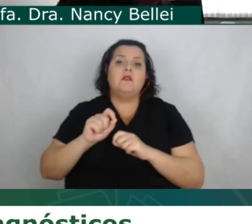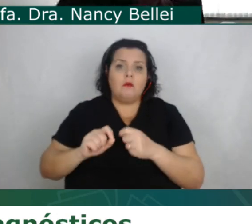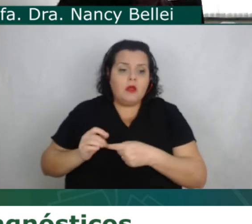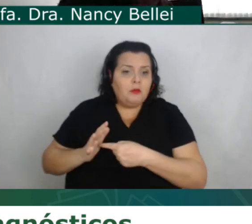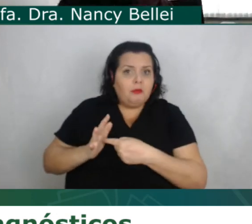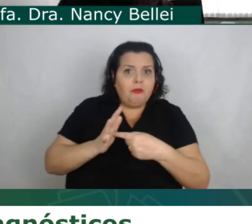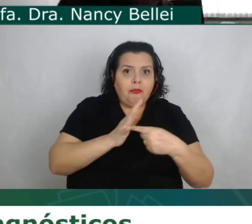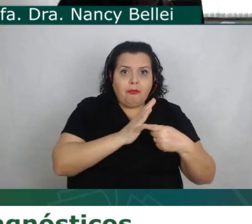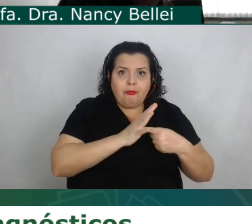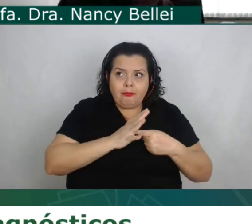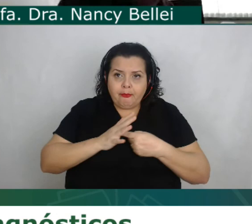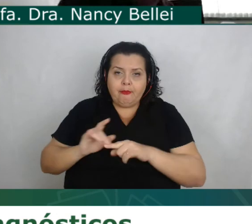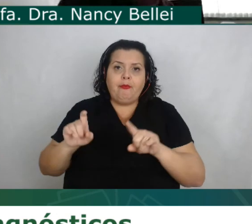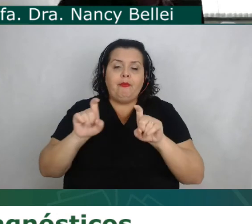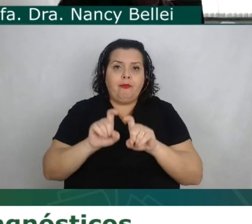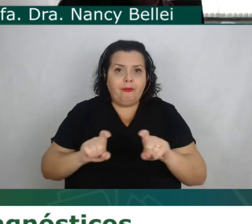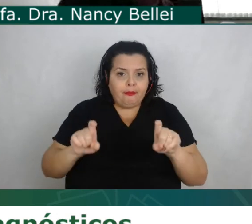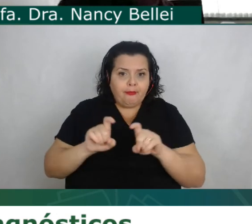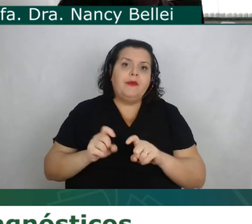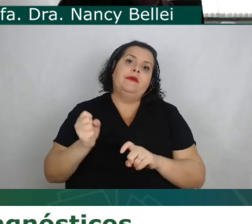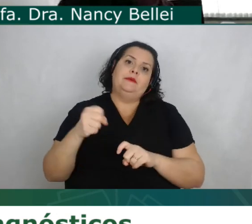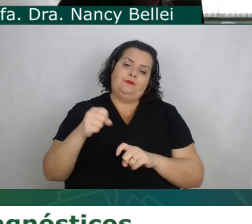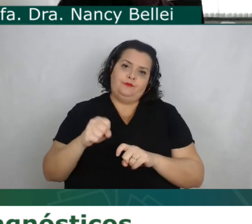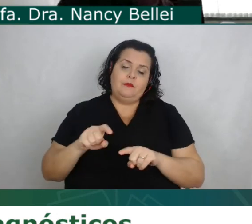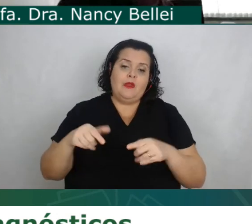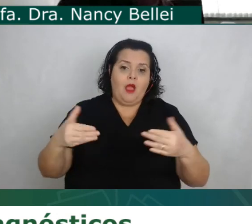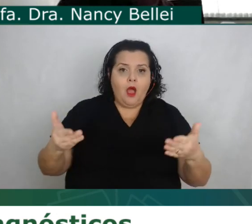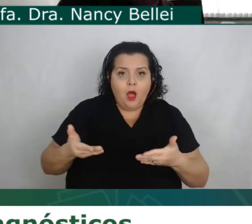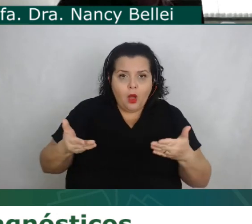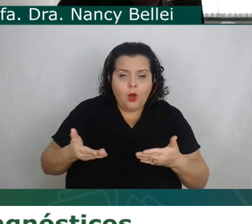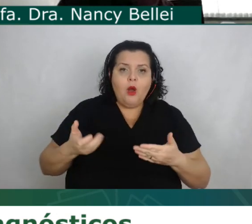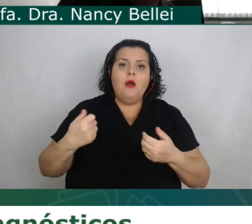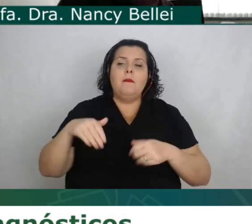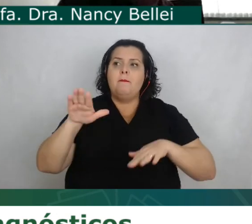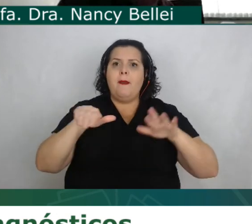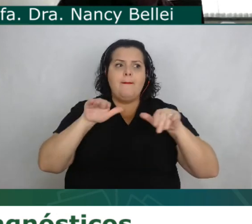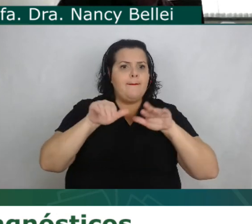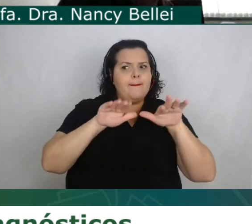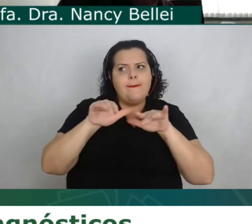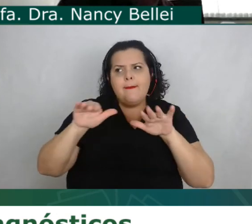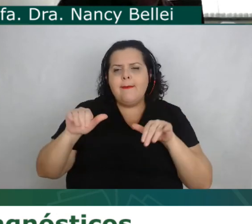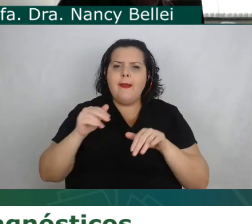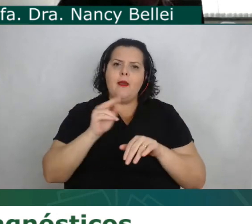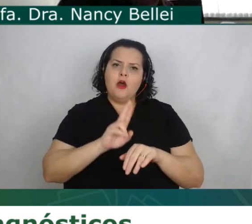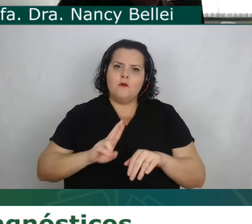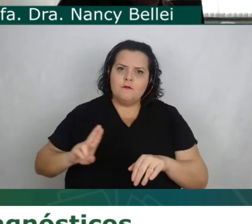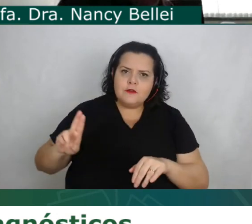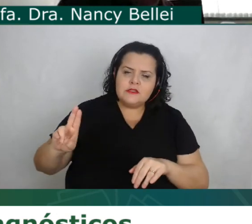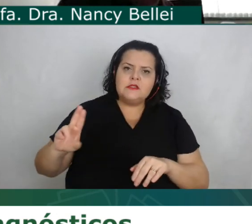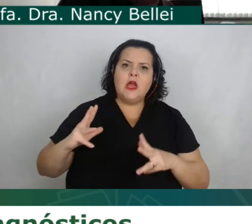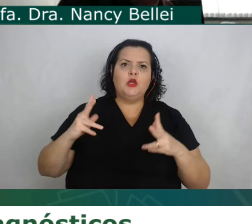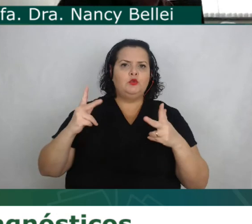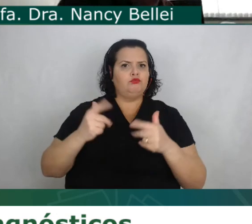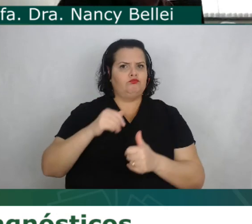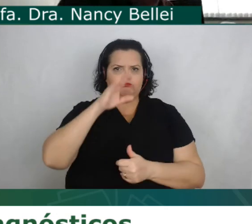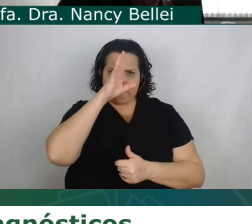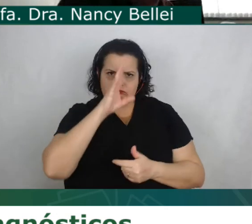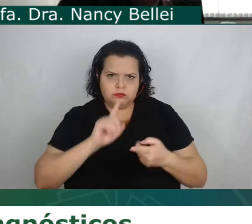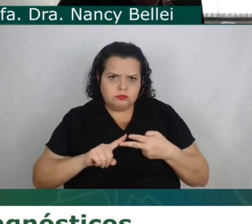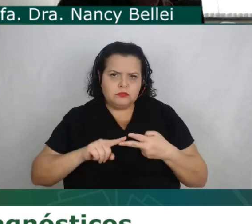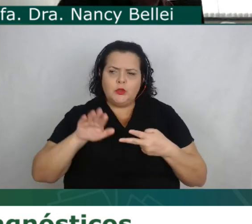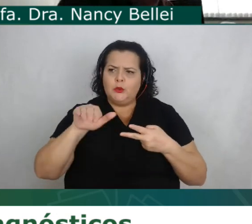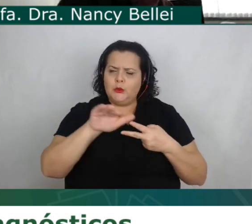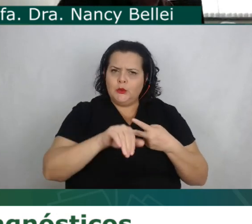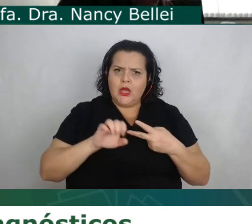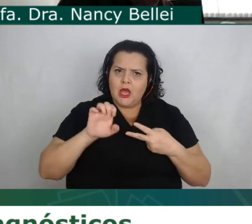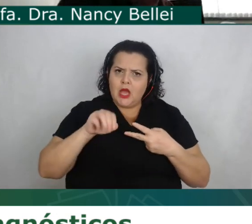procedimentos. Mas, neste momento, convocar as universidades públicas, estaduais e federais, convocar a Embrapa, que tem